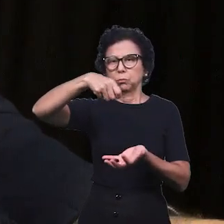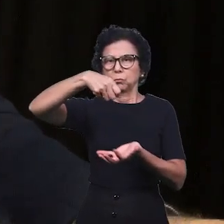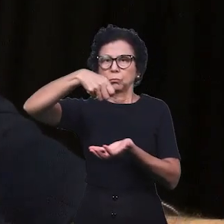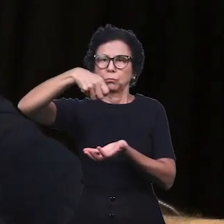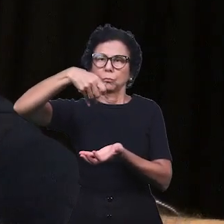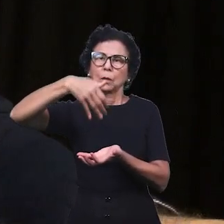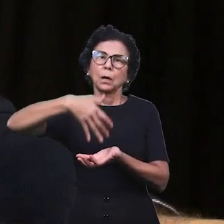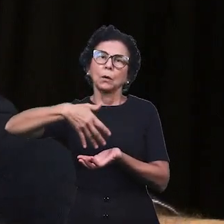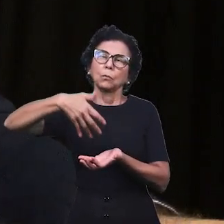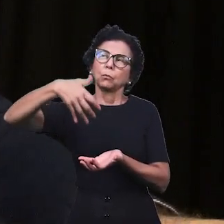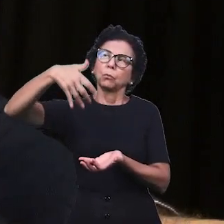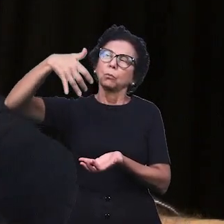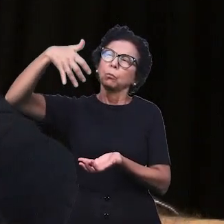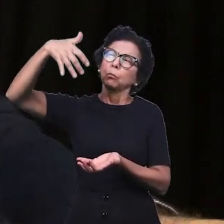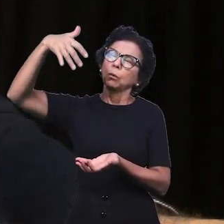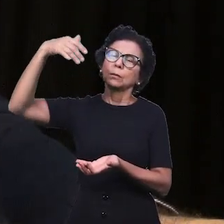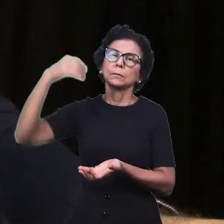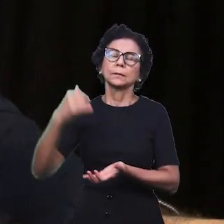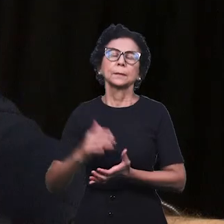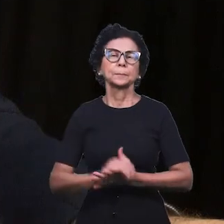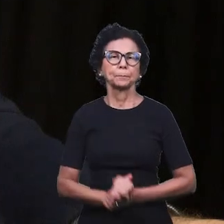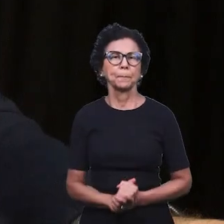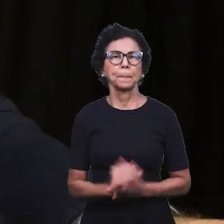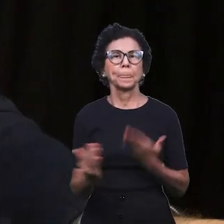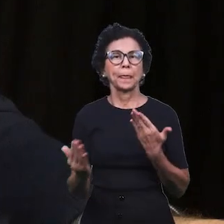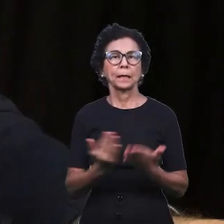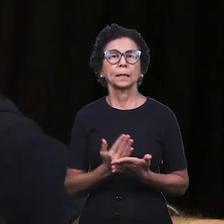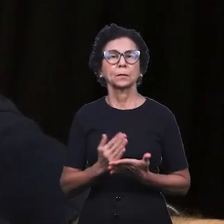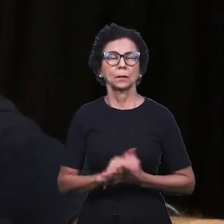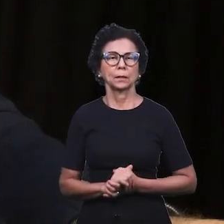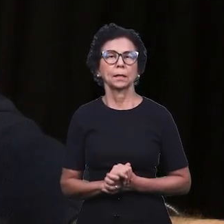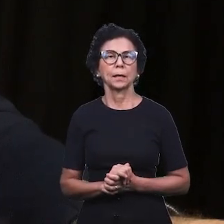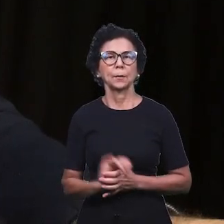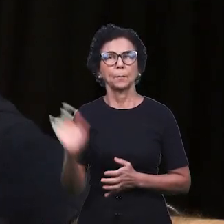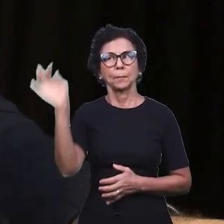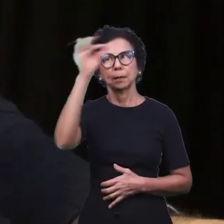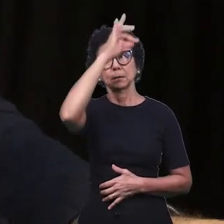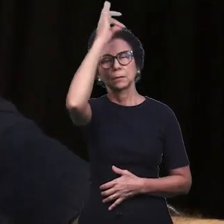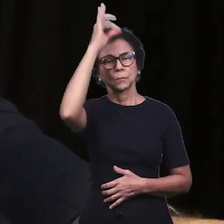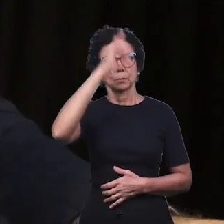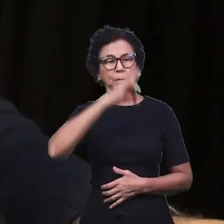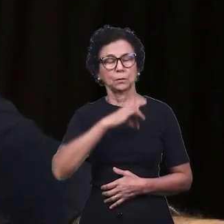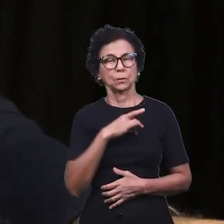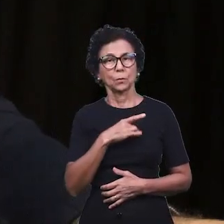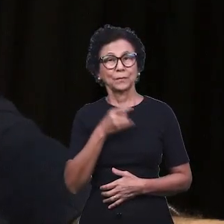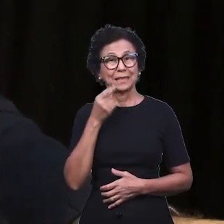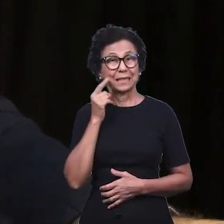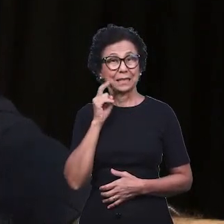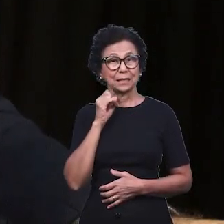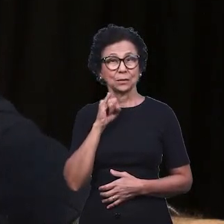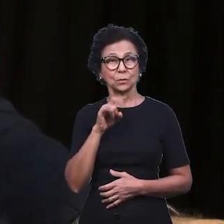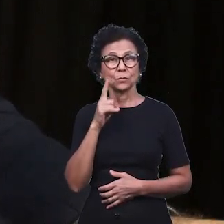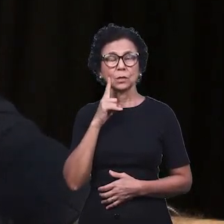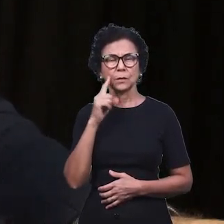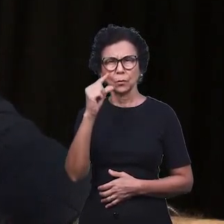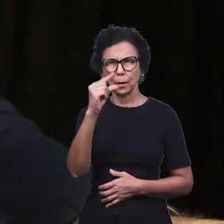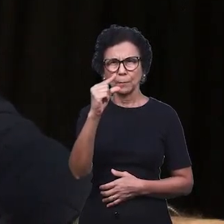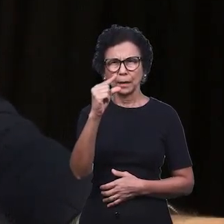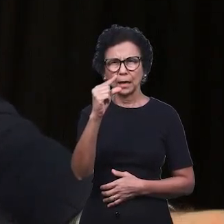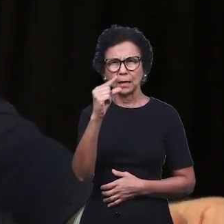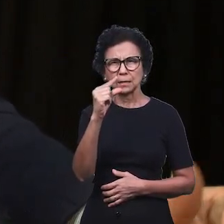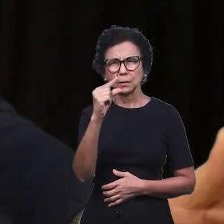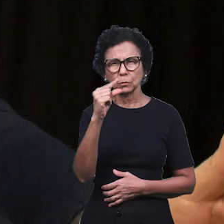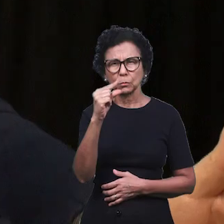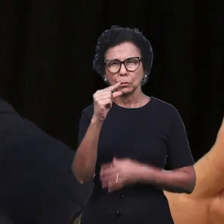Santo. Glória a Deus. Né? Um dia nós fomos batizados com o Espírito Santo. Então, quando você vê uma brasa se apagando, o que você faz?